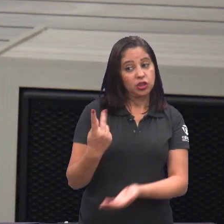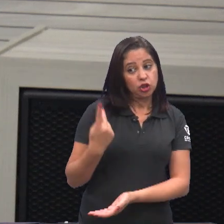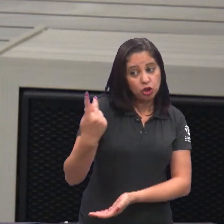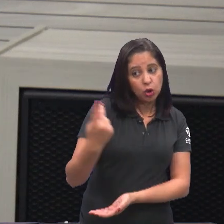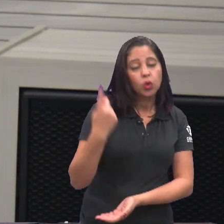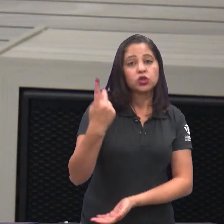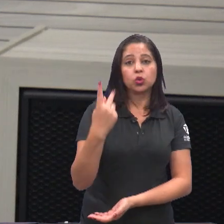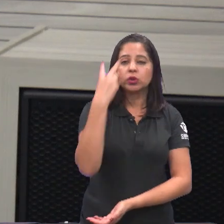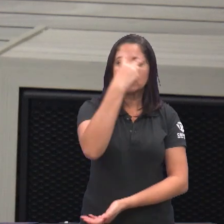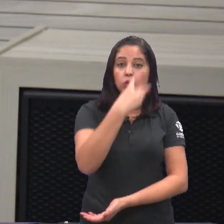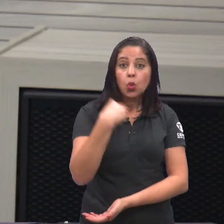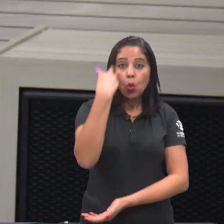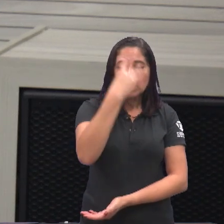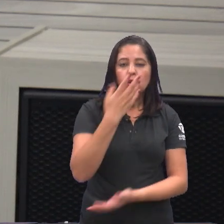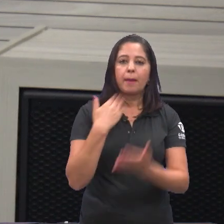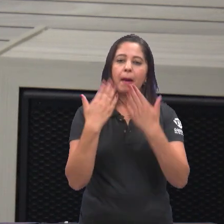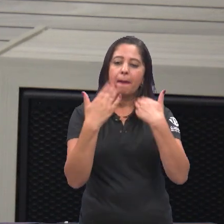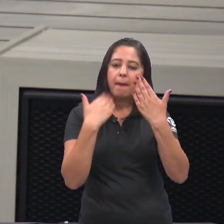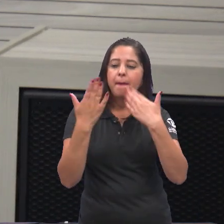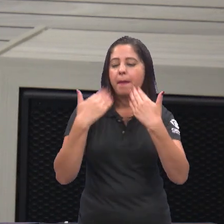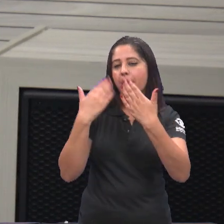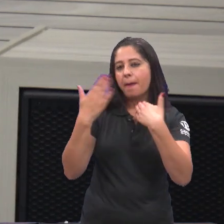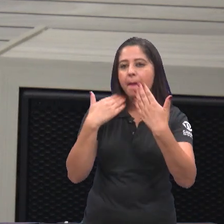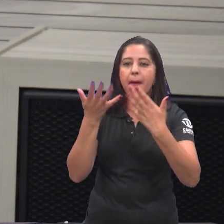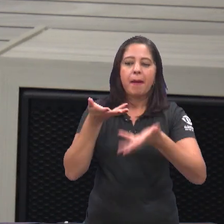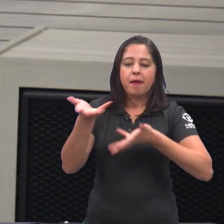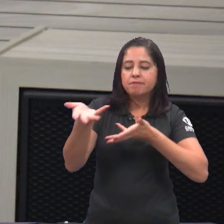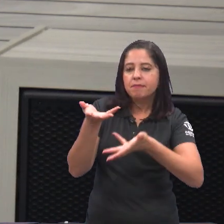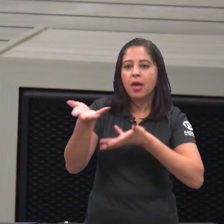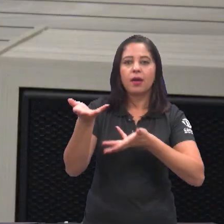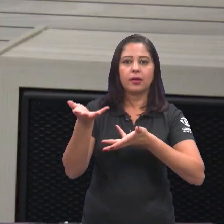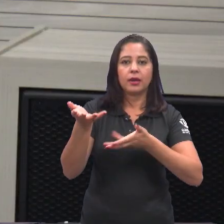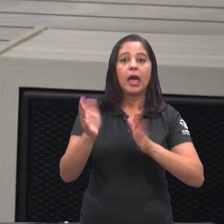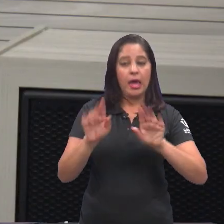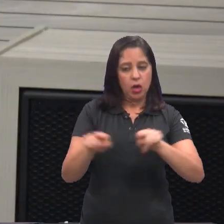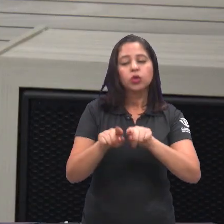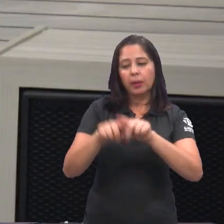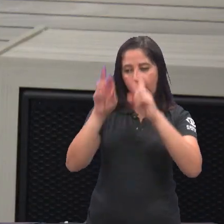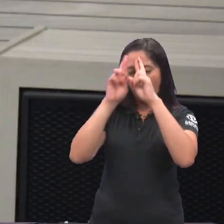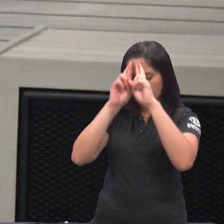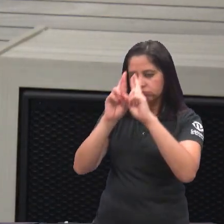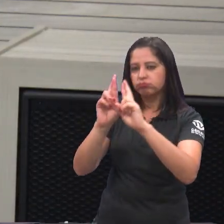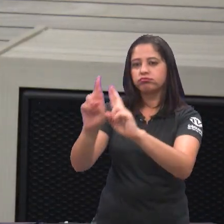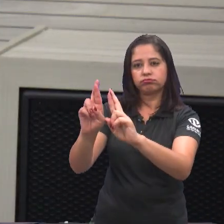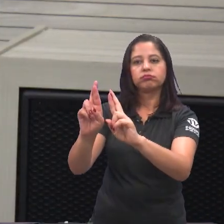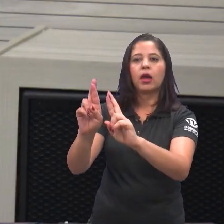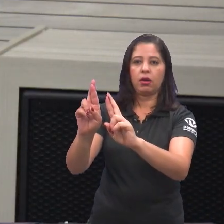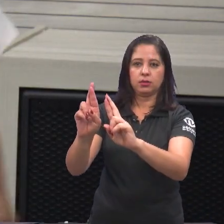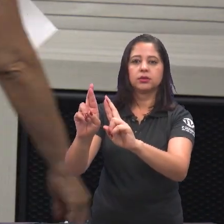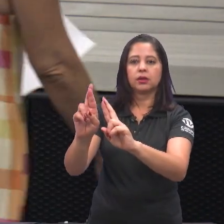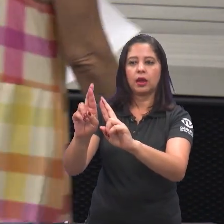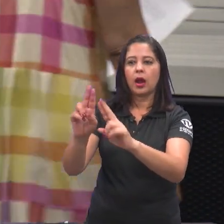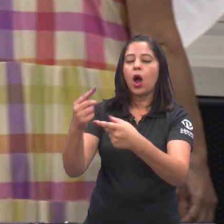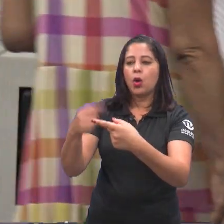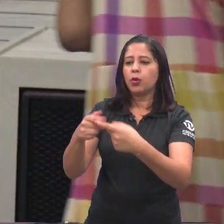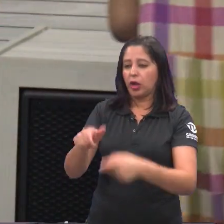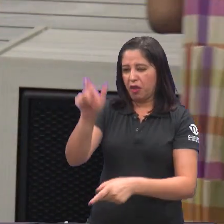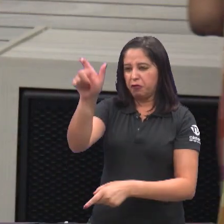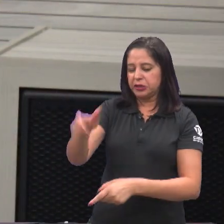de conversa. E fica aqui também o meu respeito a Vossa Excelência pelo modo que tratou este